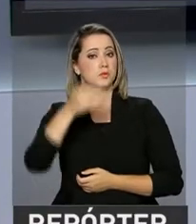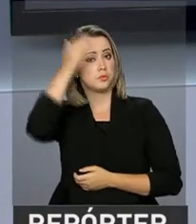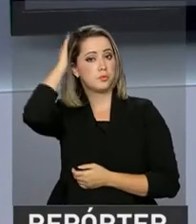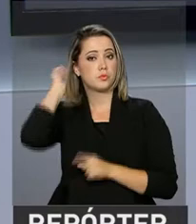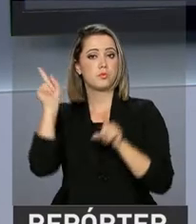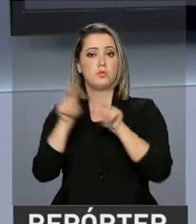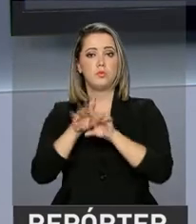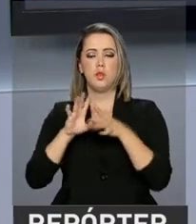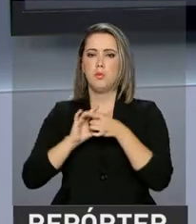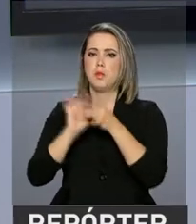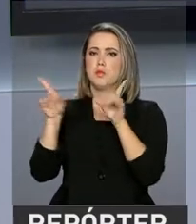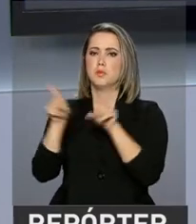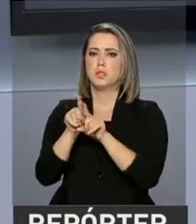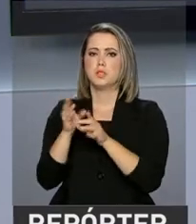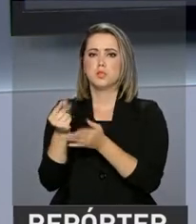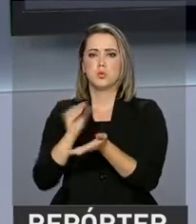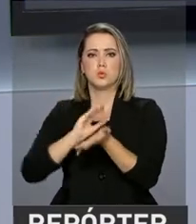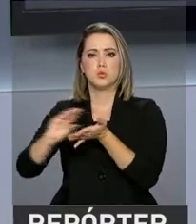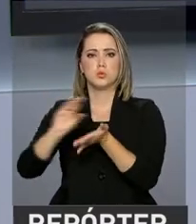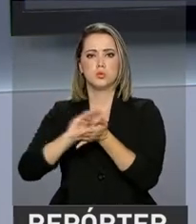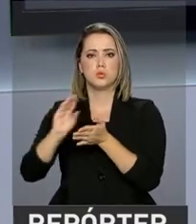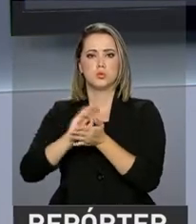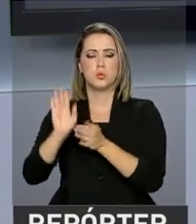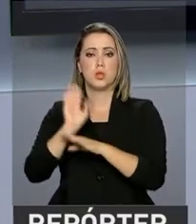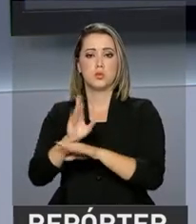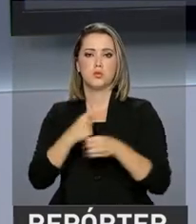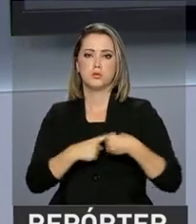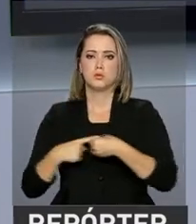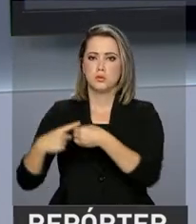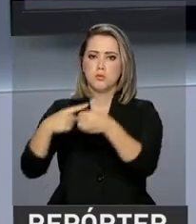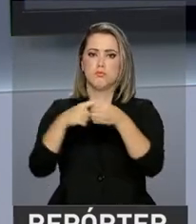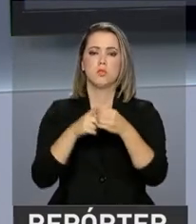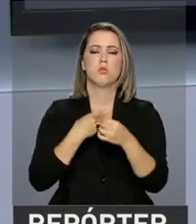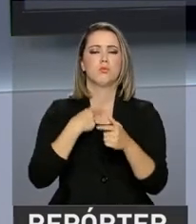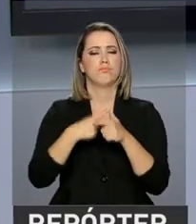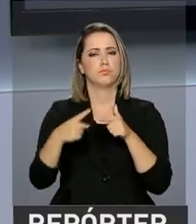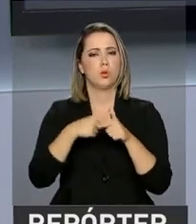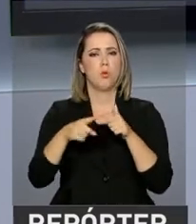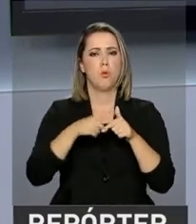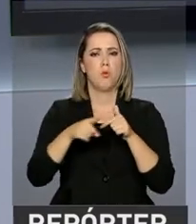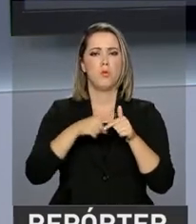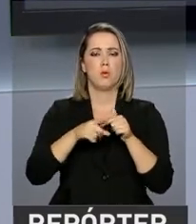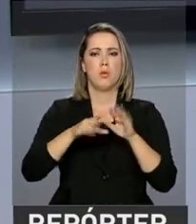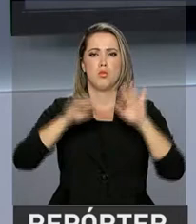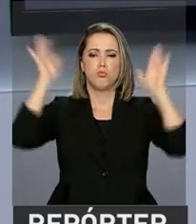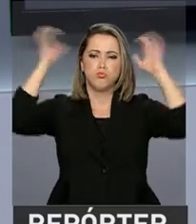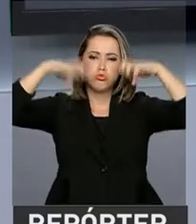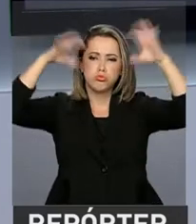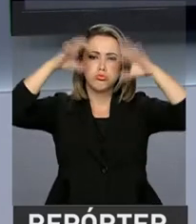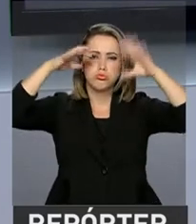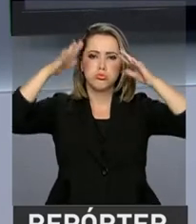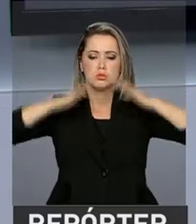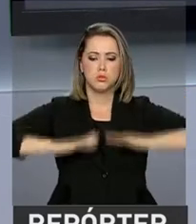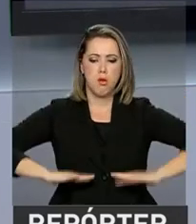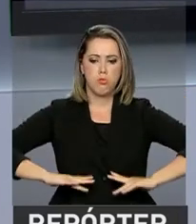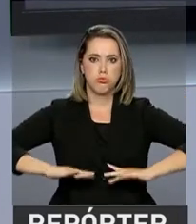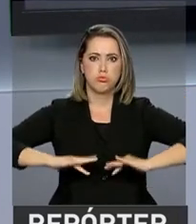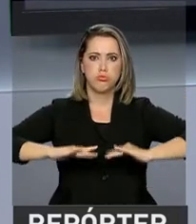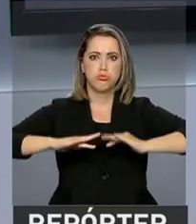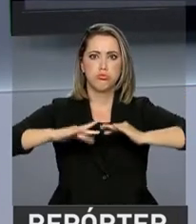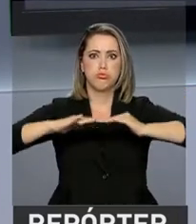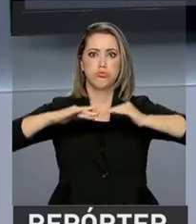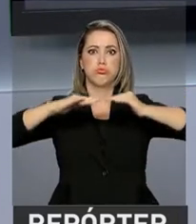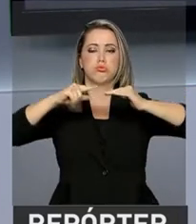a liberação de recursos para socorrer cidades atingidas por enchentes no nordeste temer esteve em maceió e recife